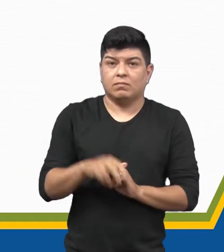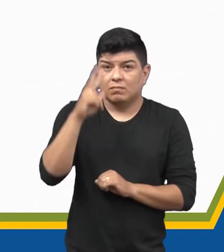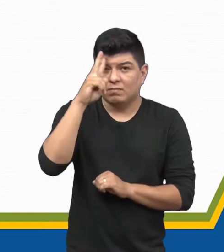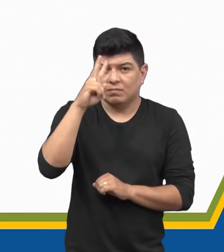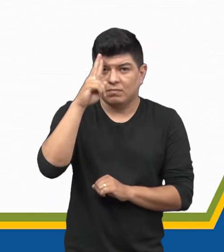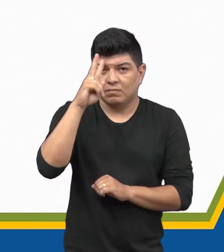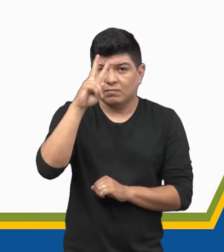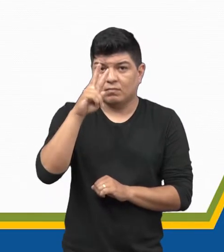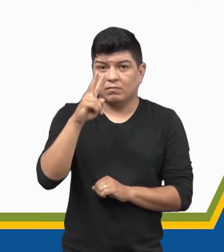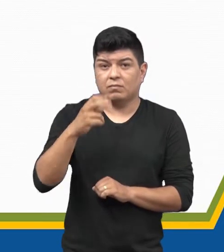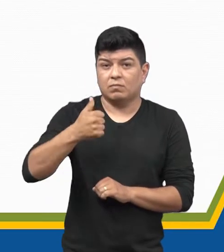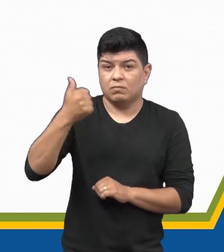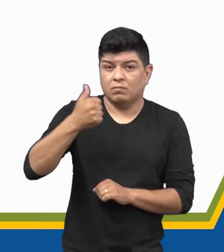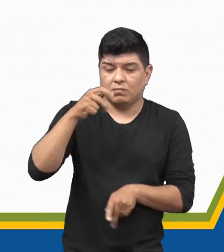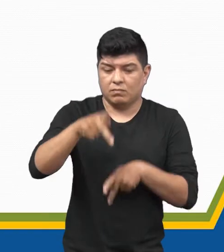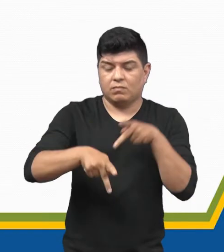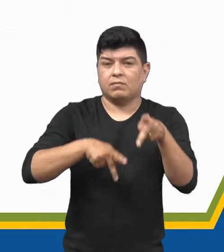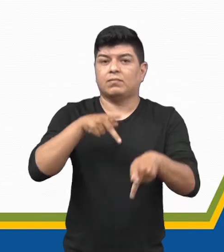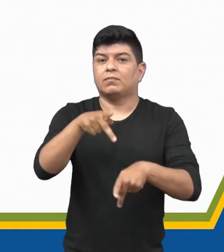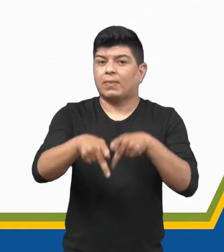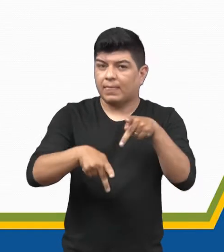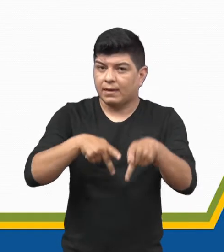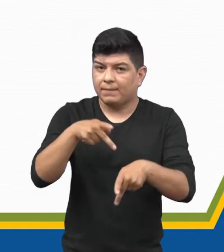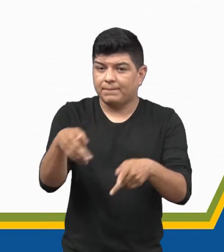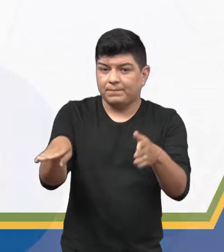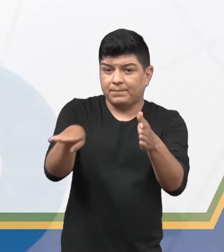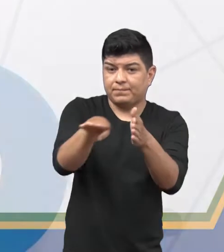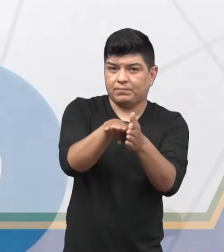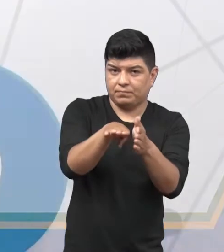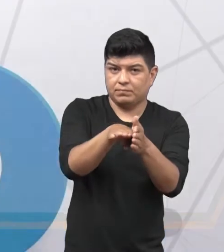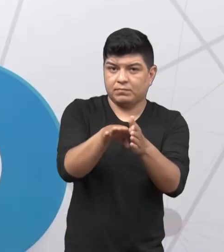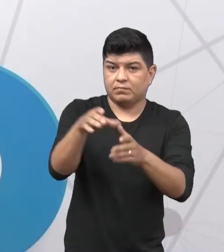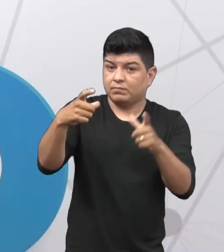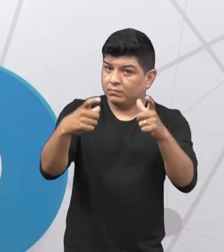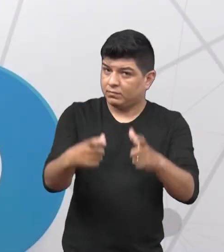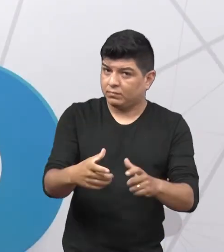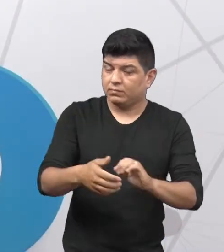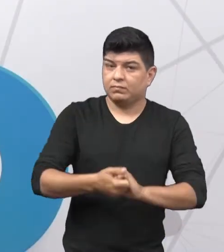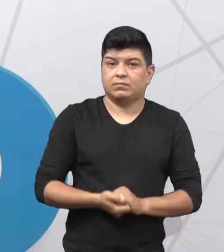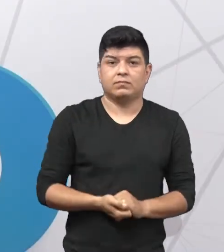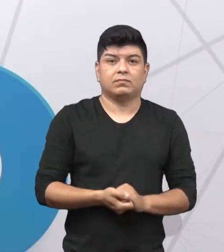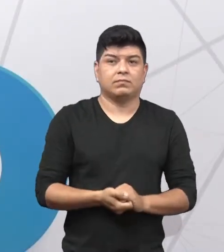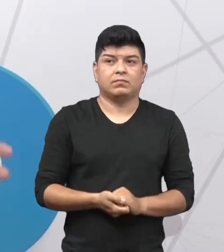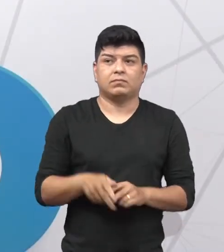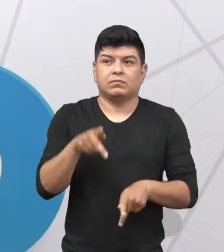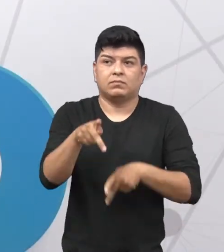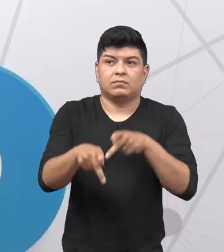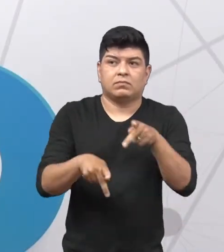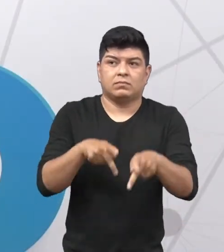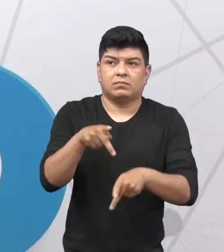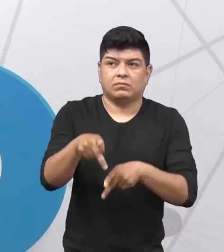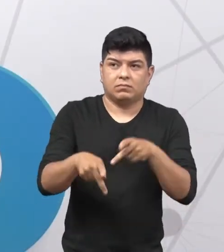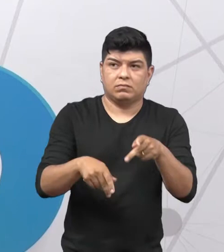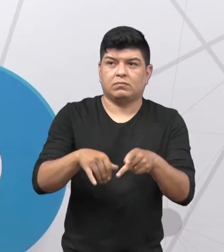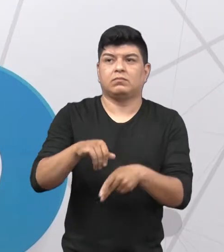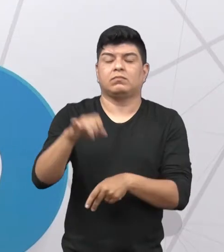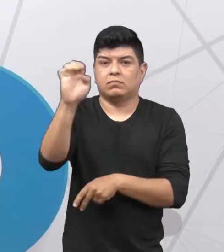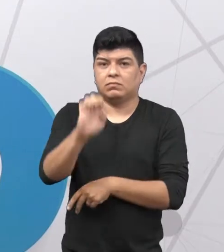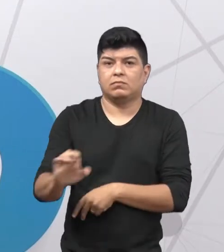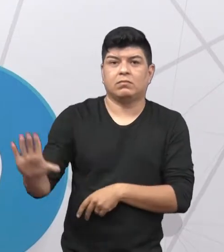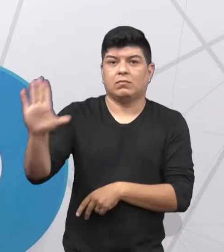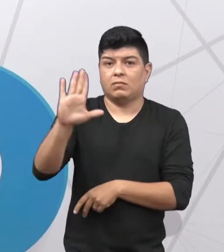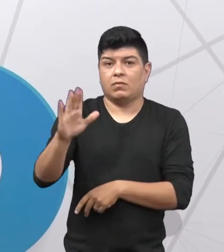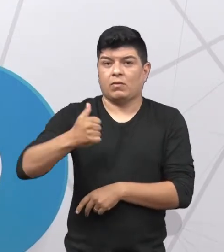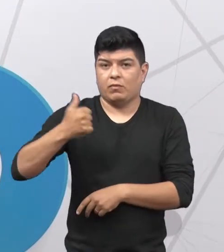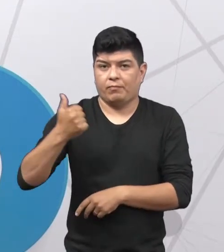aqueus foram um dos primeiros povos a chegarem na região, tá? Dos povos indo-europeus, eles foram